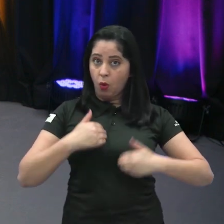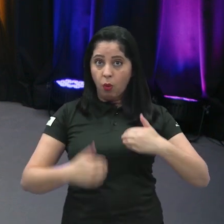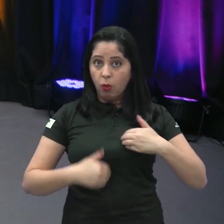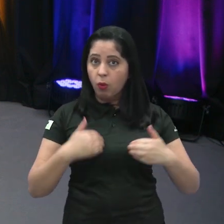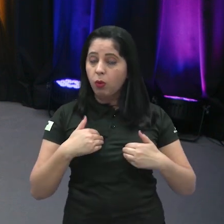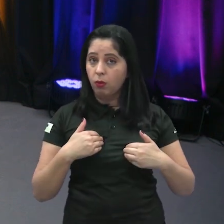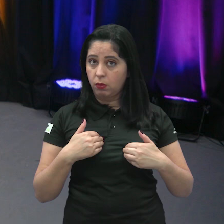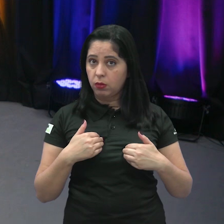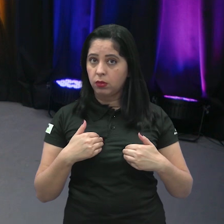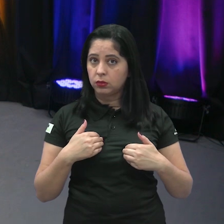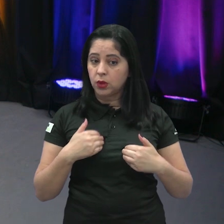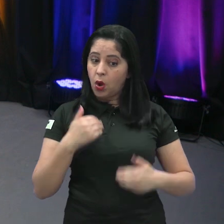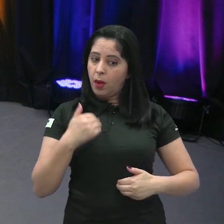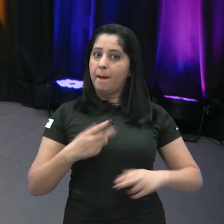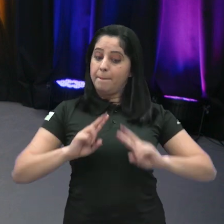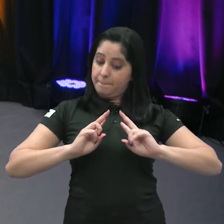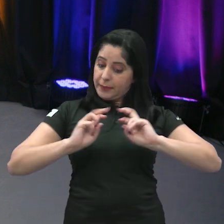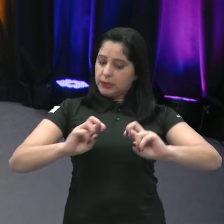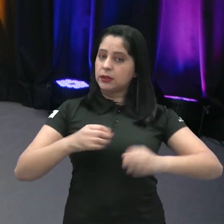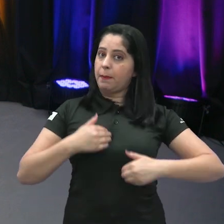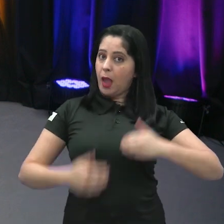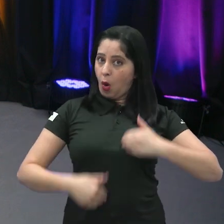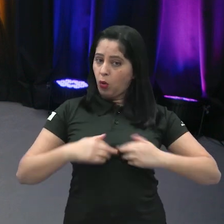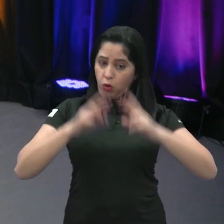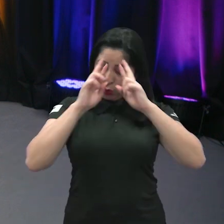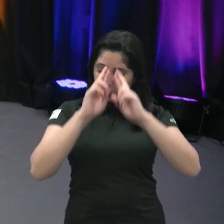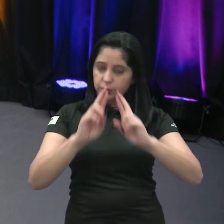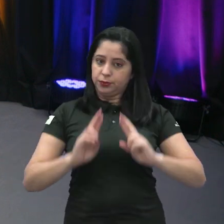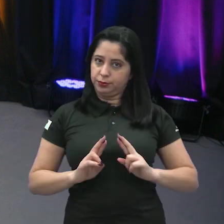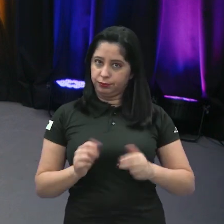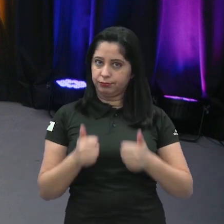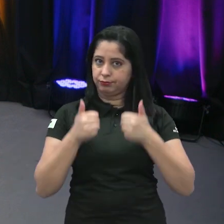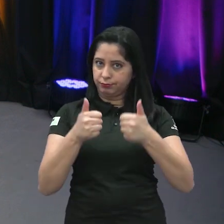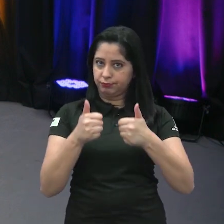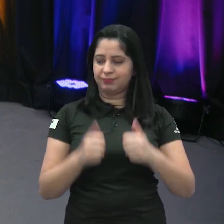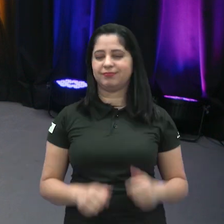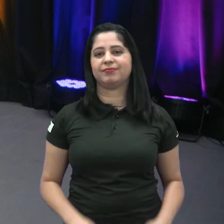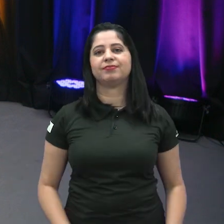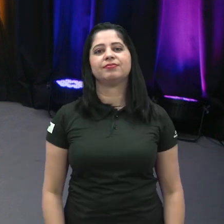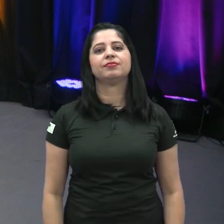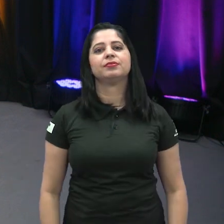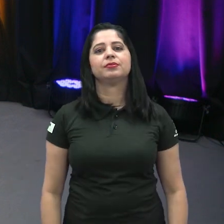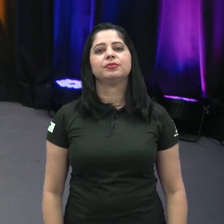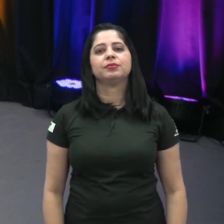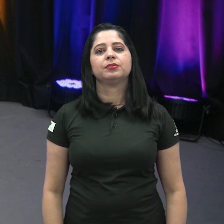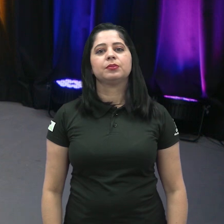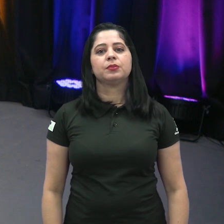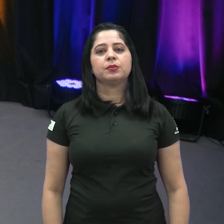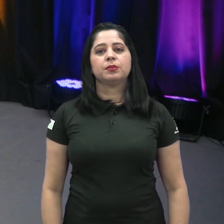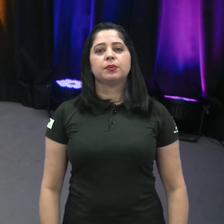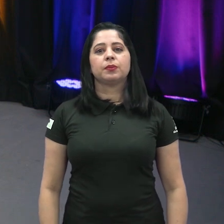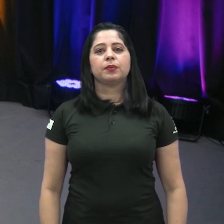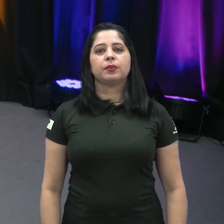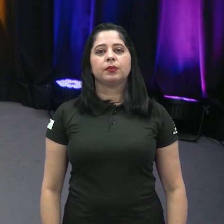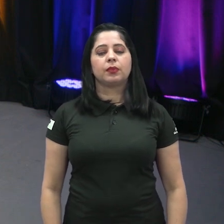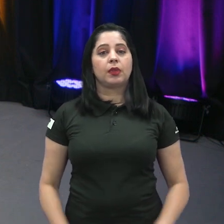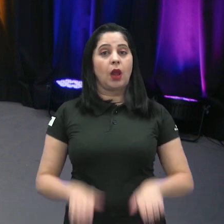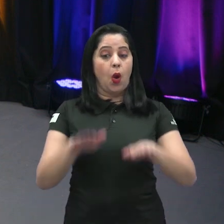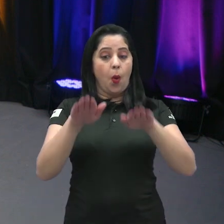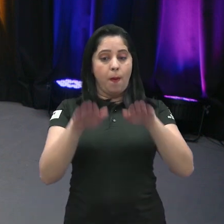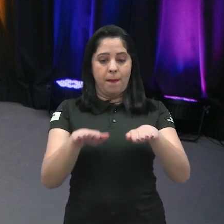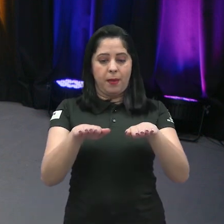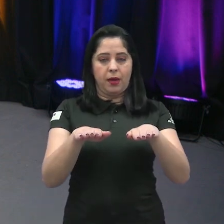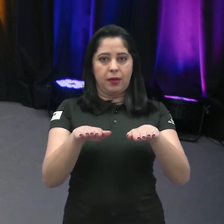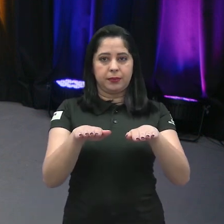tá? O nosso corpo, ele conversa conosco e nós temos que respeitar ele, beleza? Então vamos lá. Os